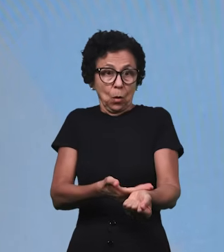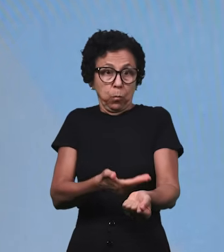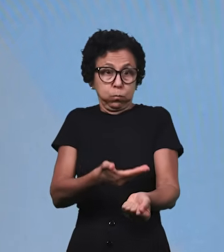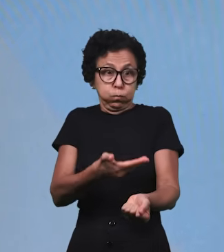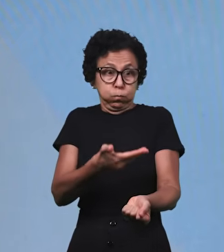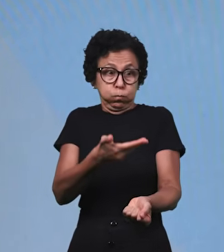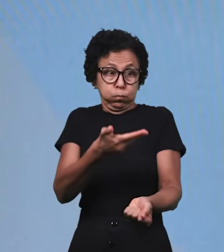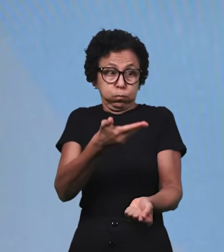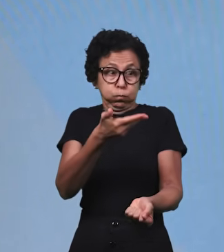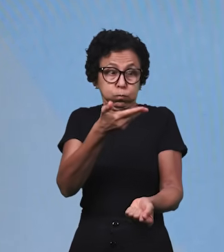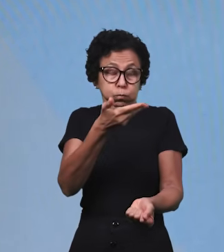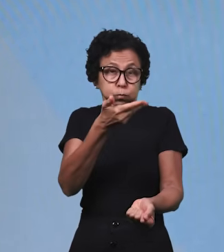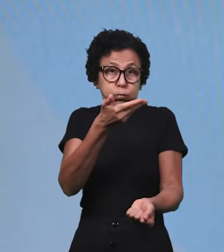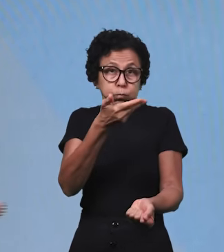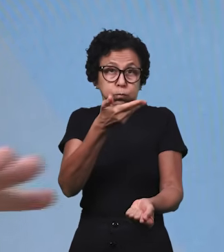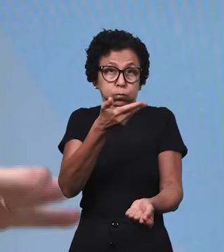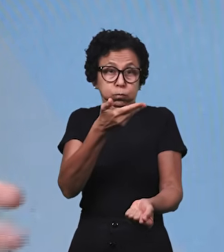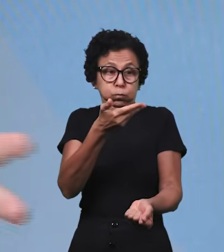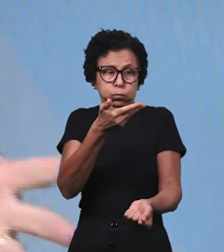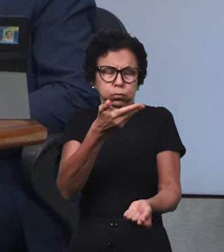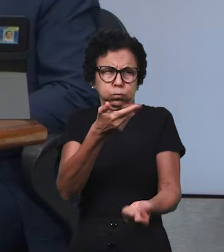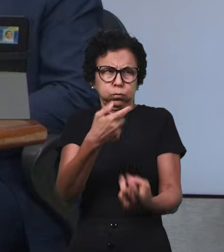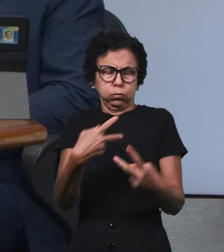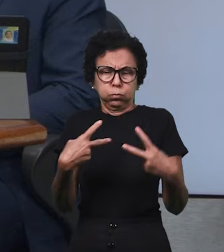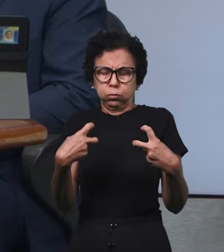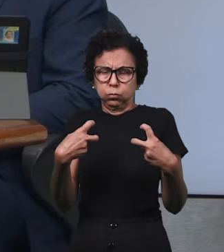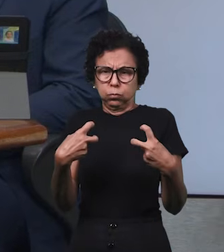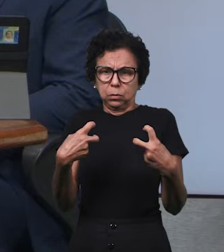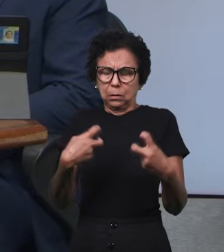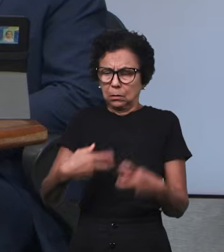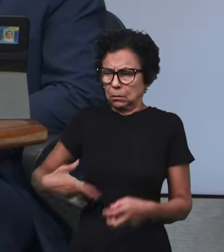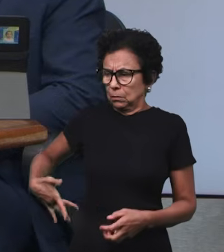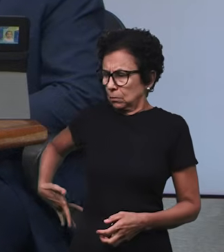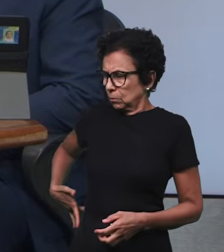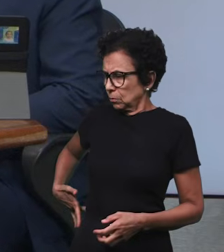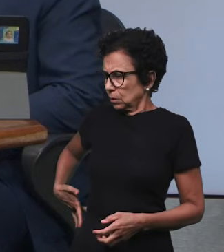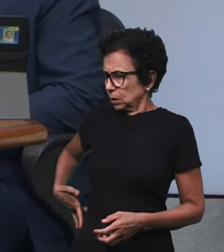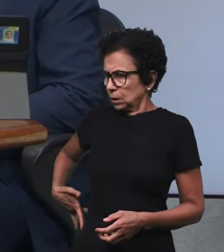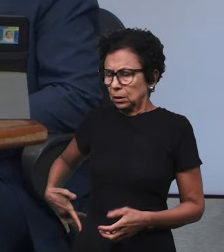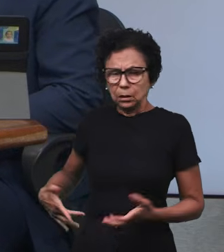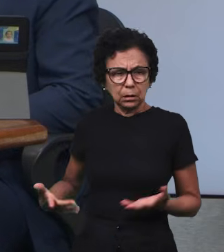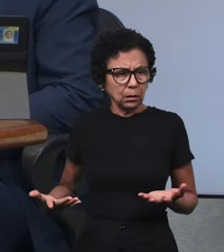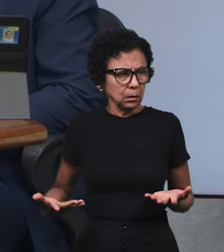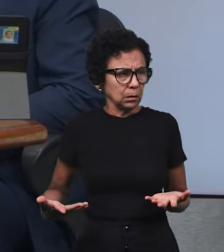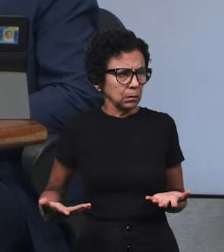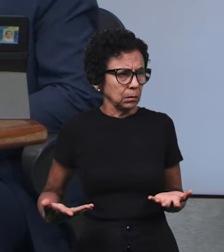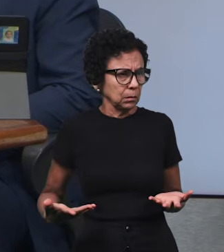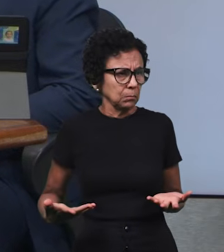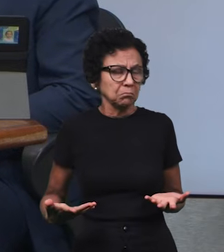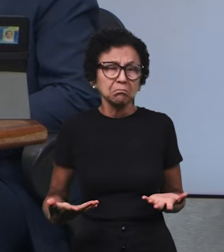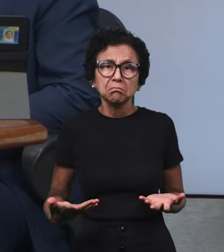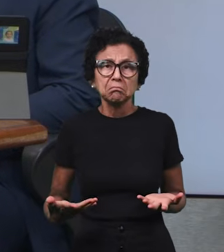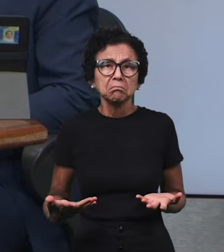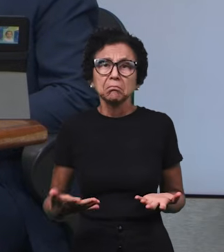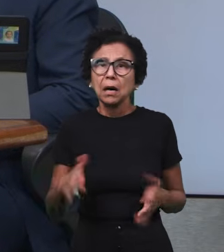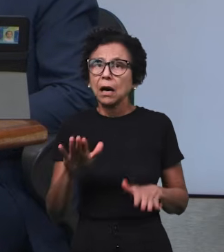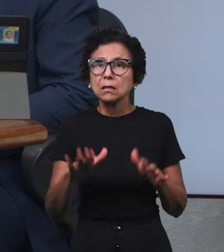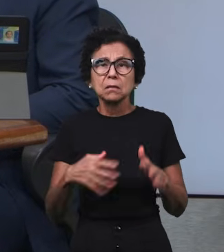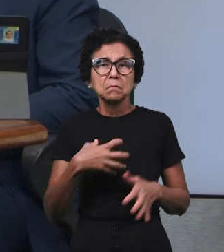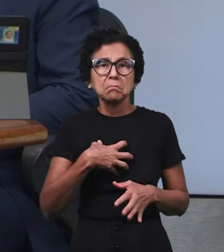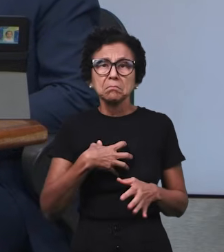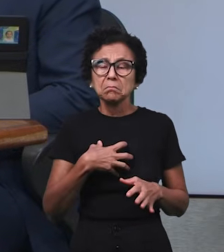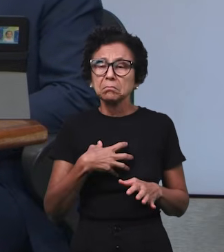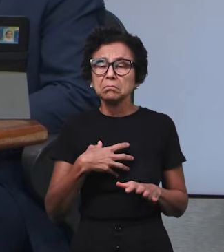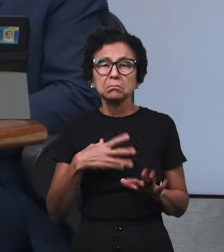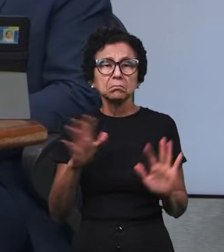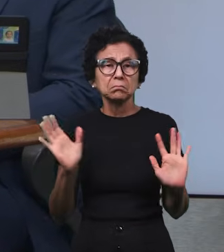muito exageradamente, a Que pessoa vai dar um sintoma, que vai né? dar um sintoma e a pessoa geralmente não sente nada, né? Então, às vezes, faz